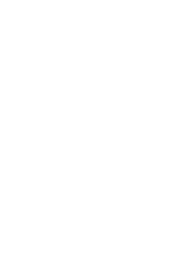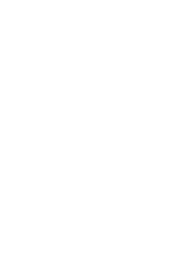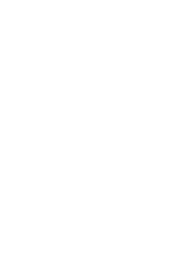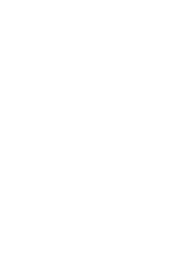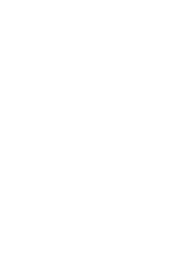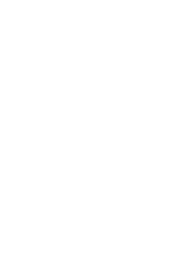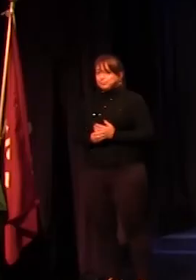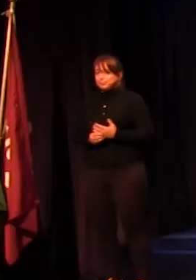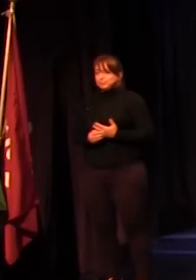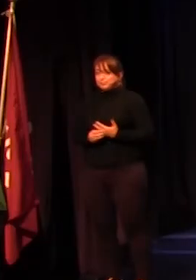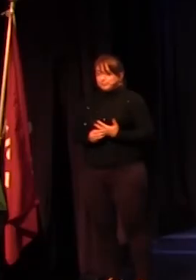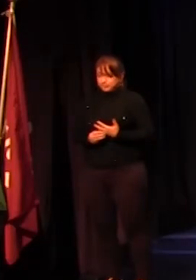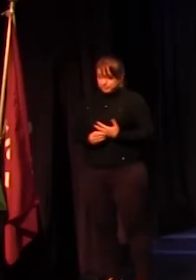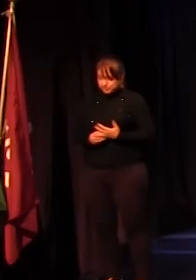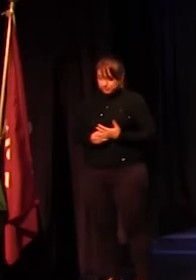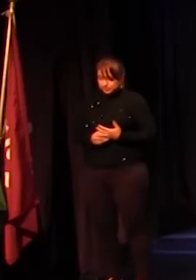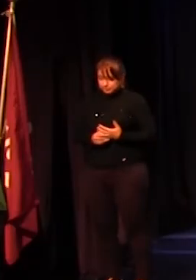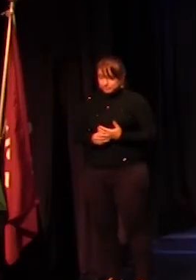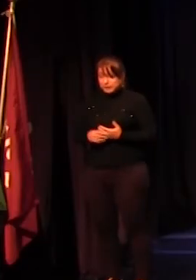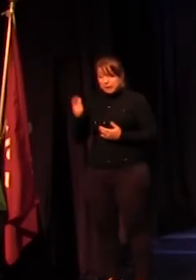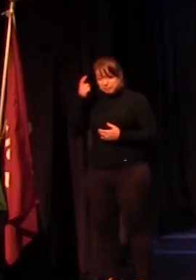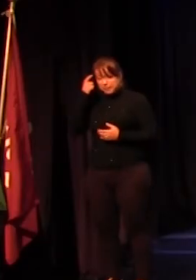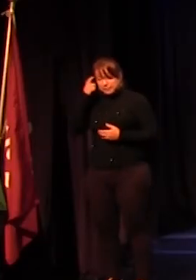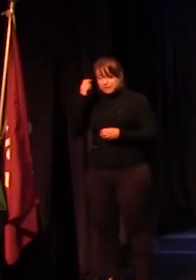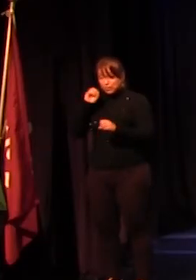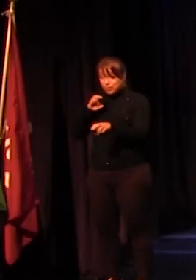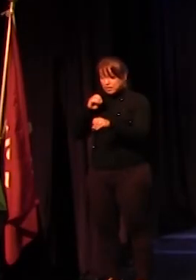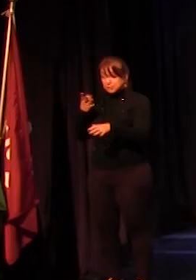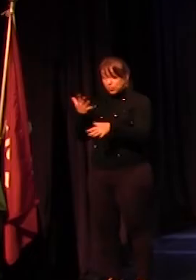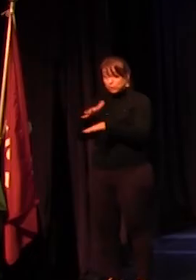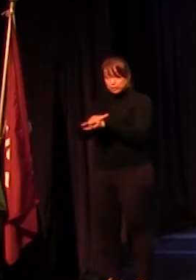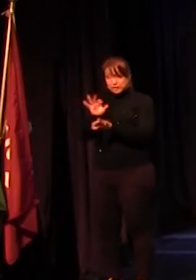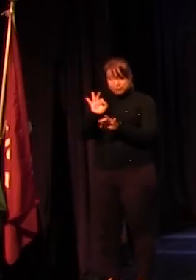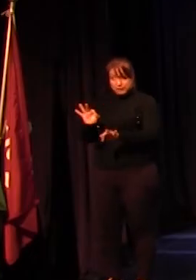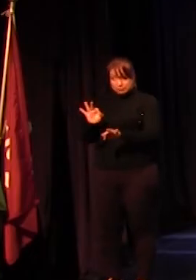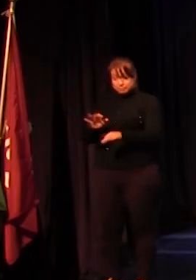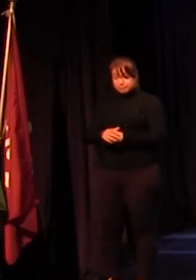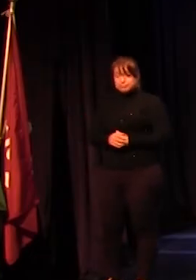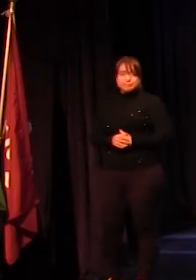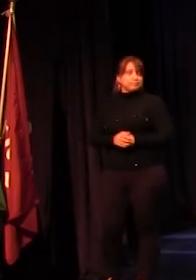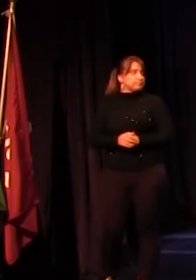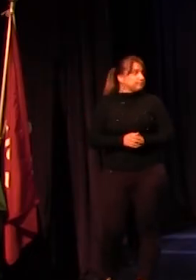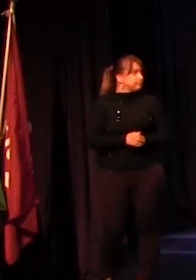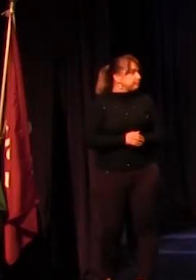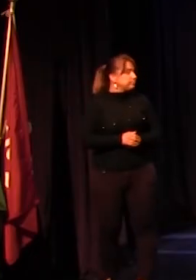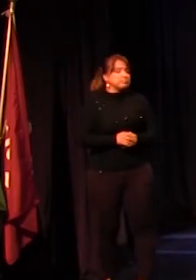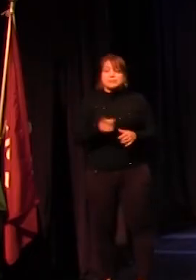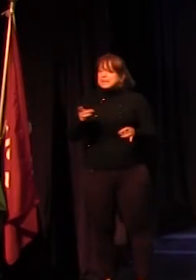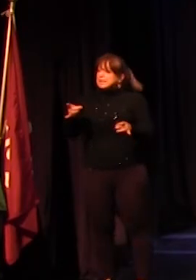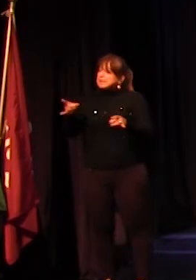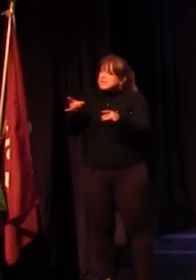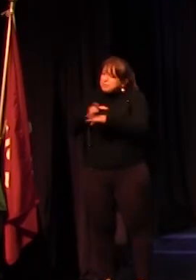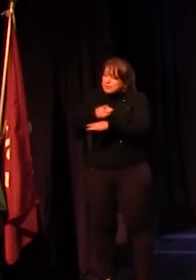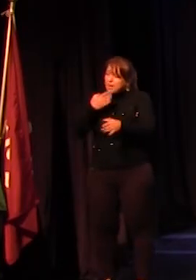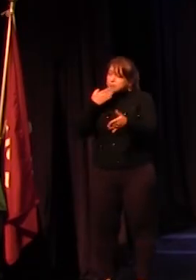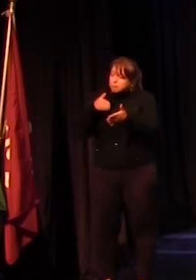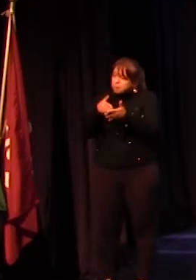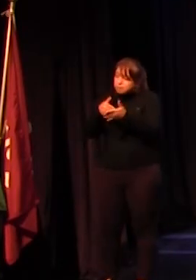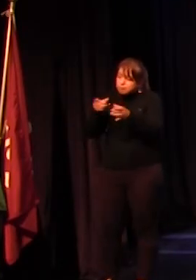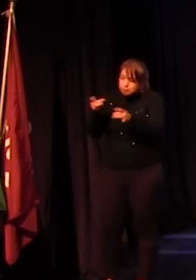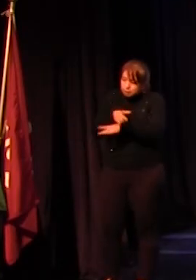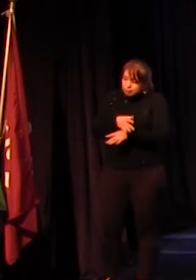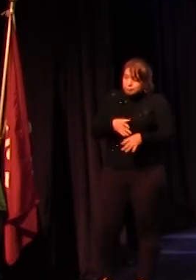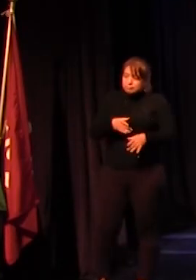democrática, pensando nessa educação inclusiva. Aqui, para terminar um pouco desses